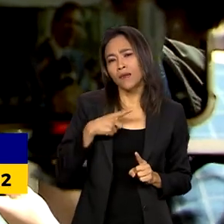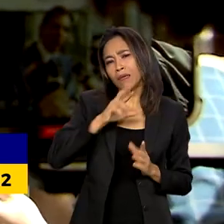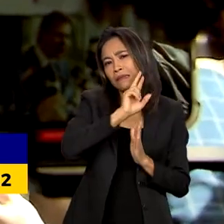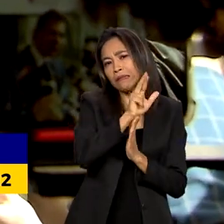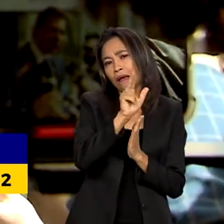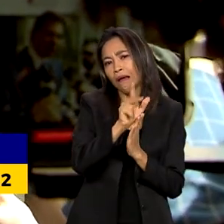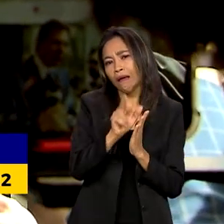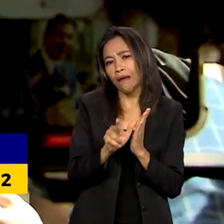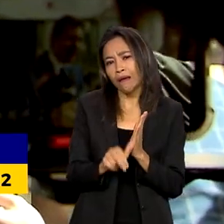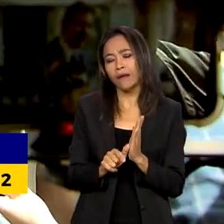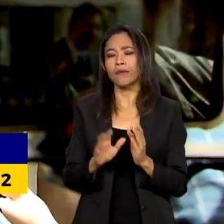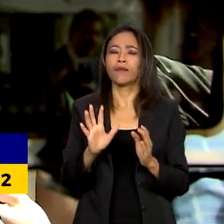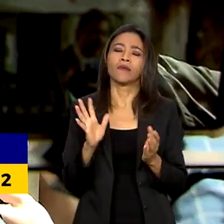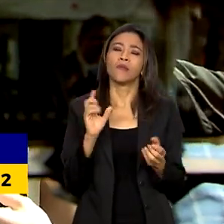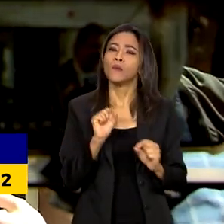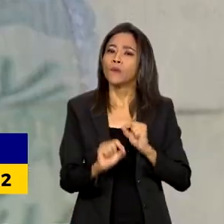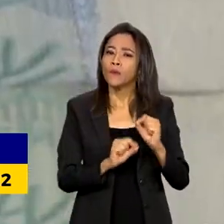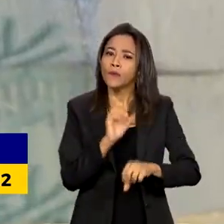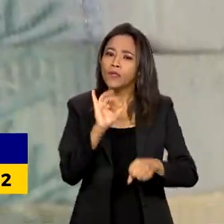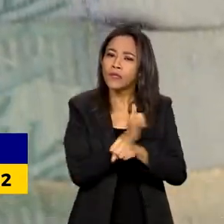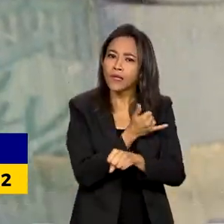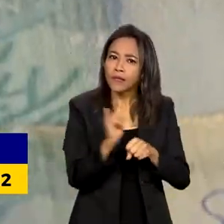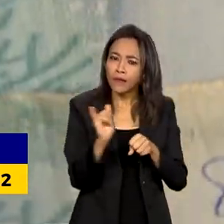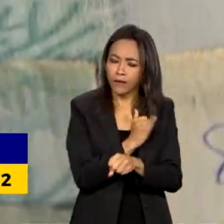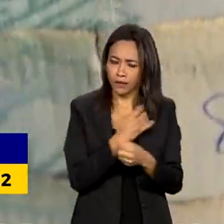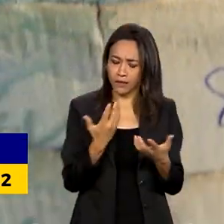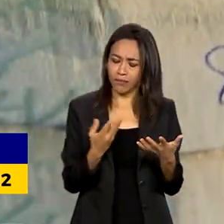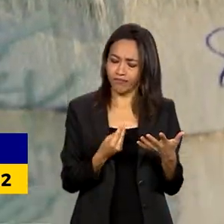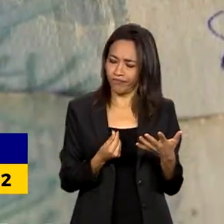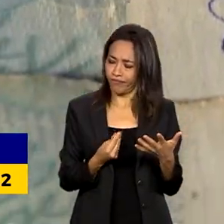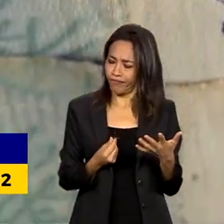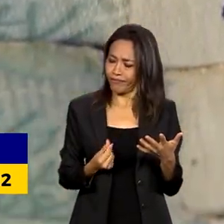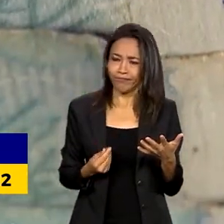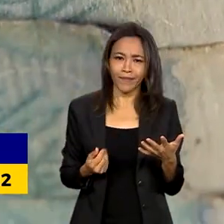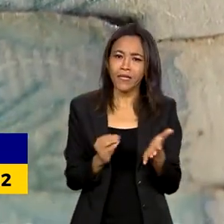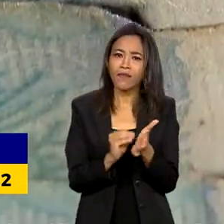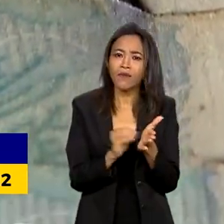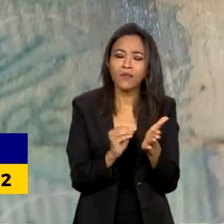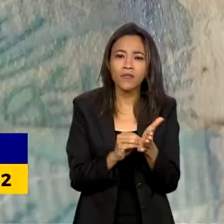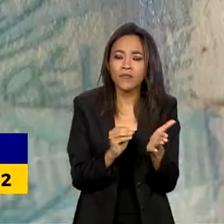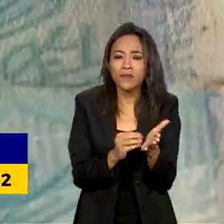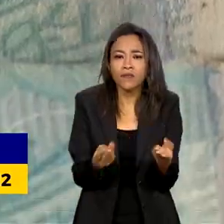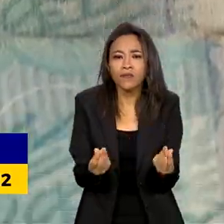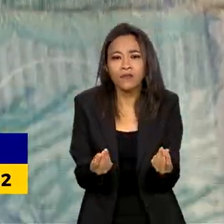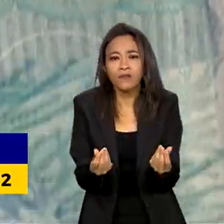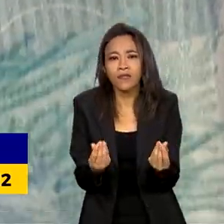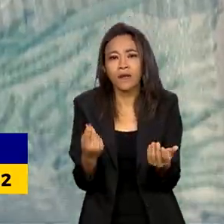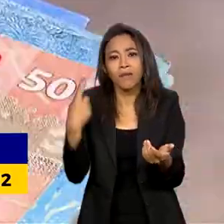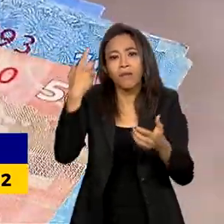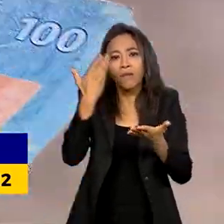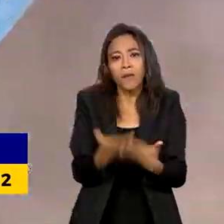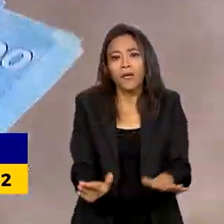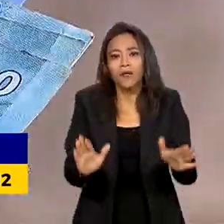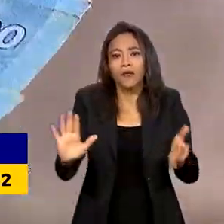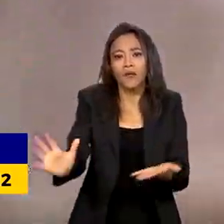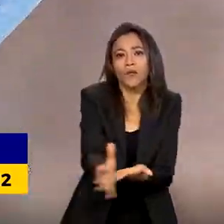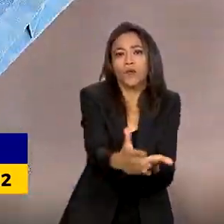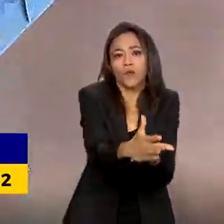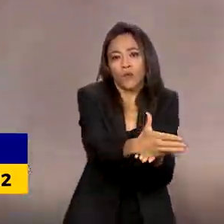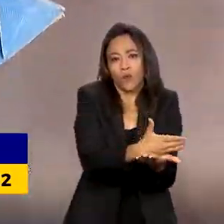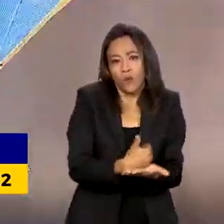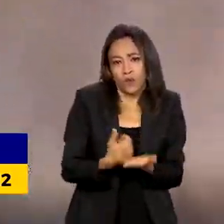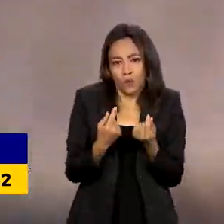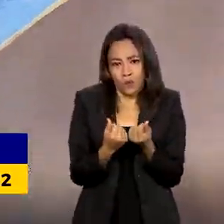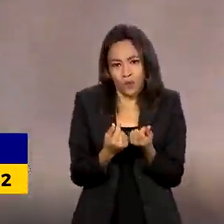dispositivos anômalos, completamente ilegítimos, que está corroendo a base fiscal do Estado. Pega esse escândalo do juros